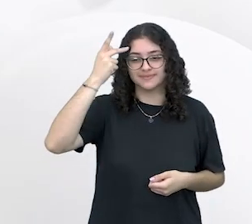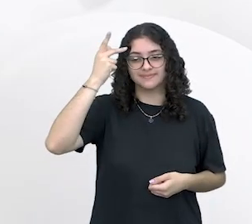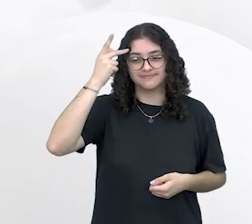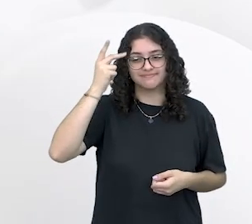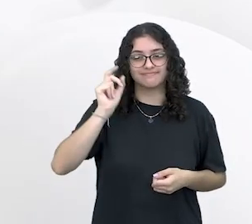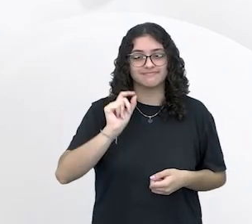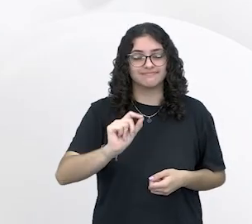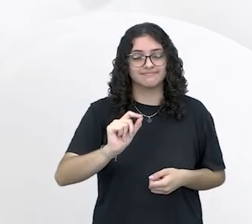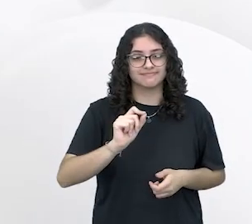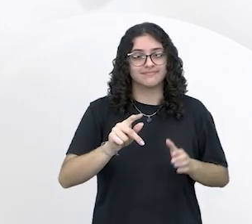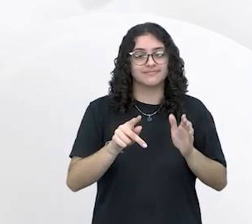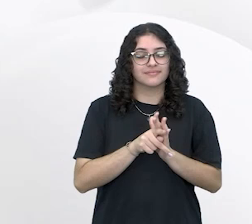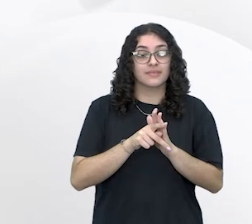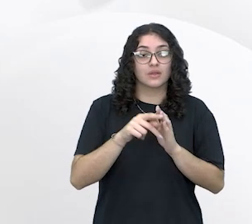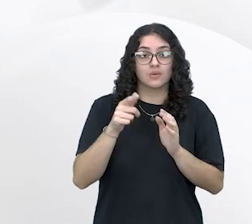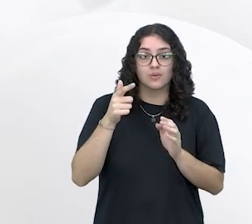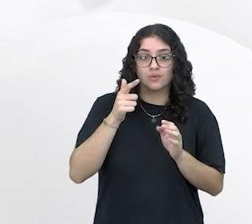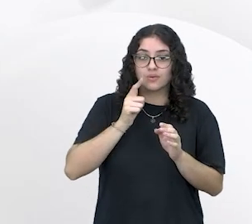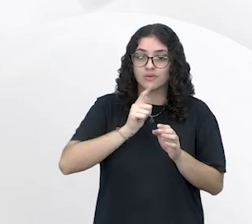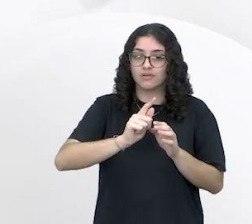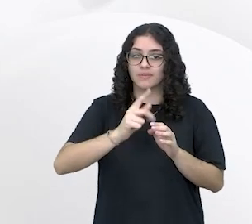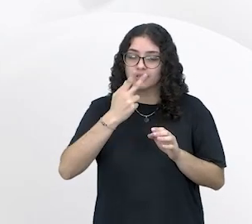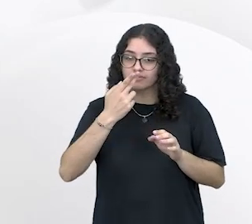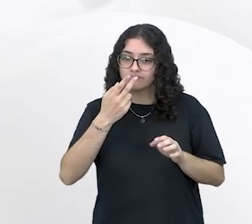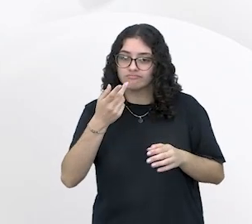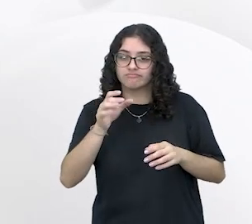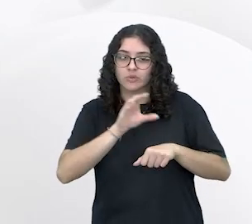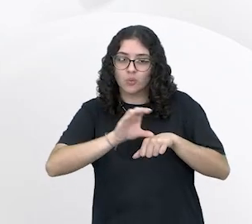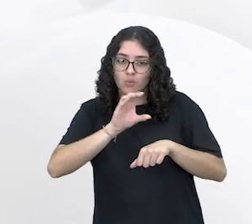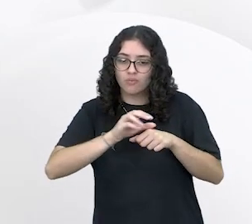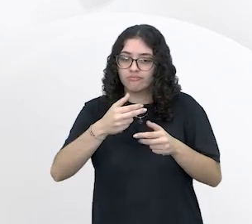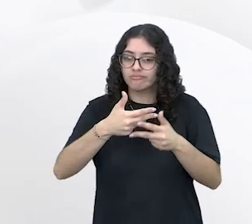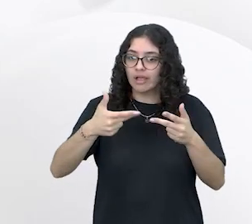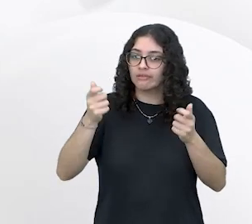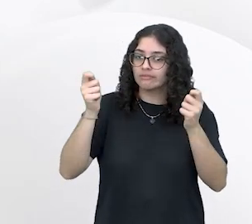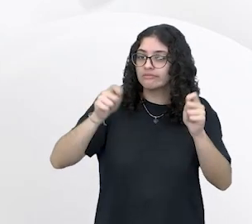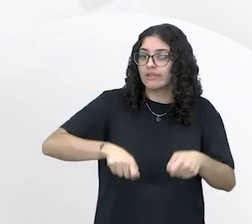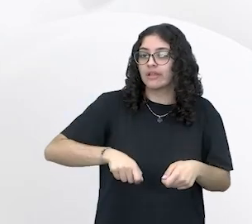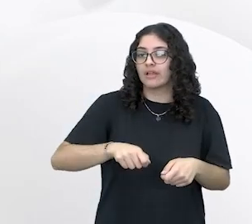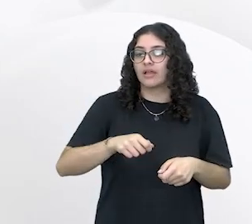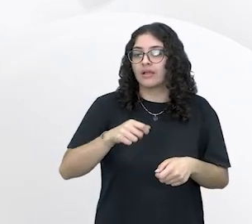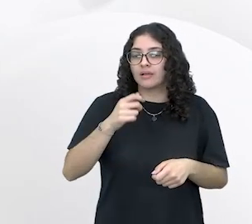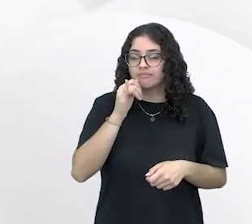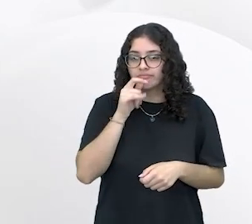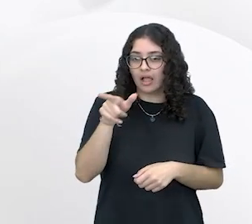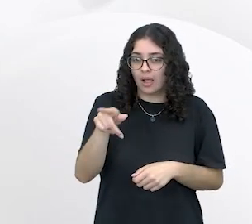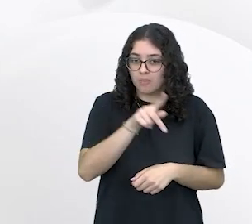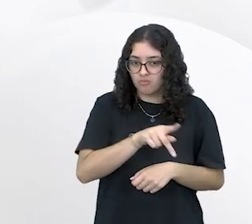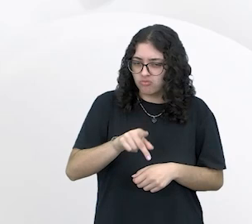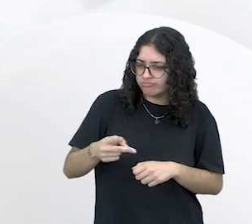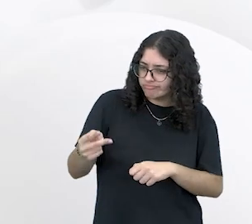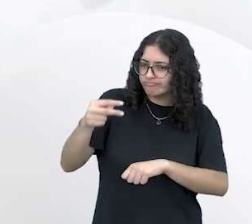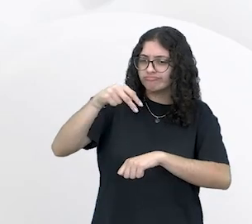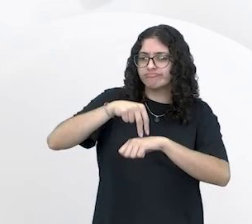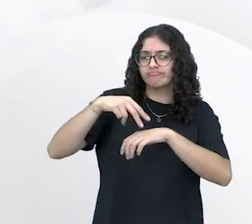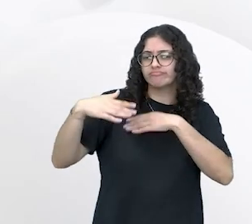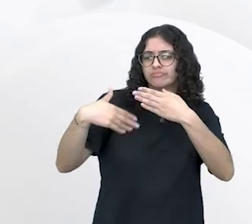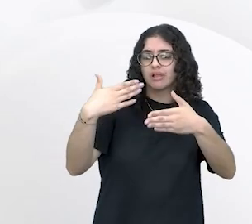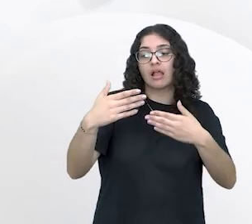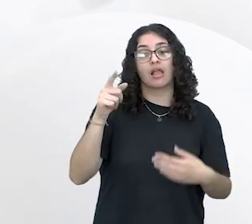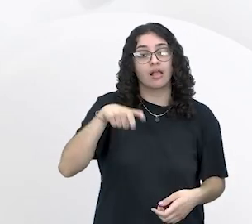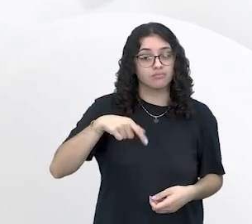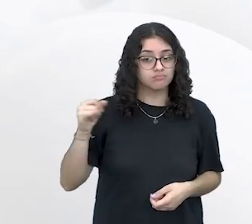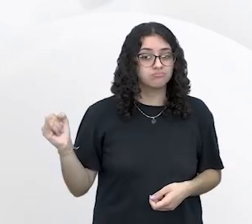fará o trabalho de formação chegar mais perto da rede, inserindo docentes como protagonistas nesse processo. É um processo